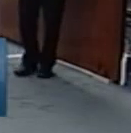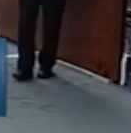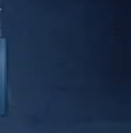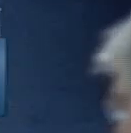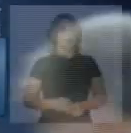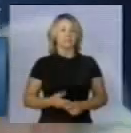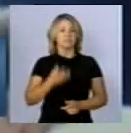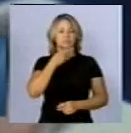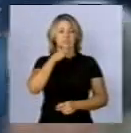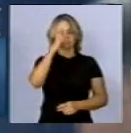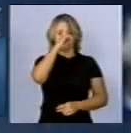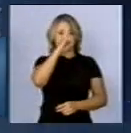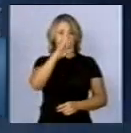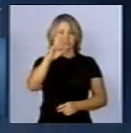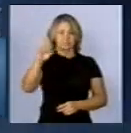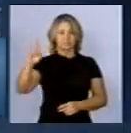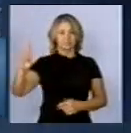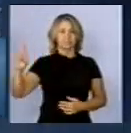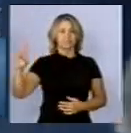excelentíssimo